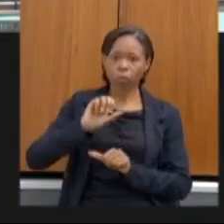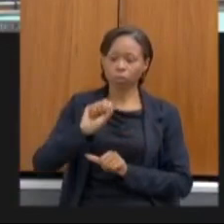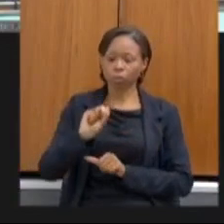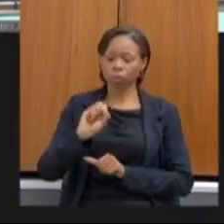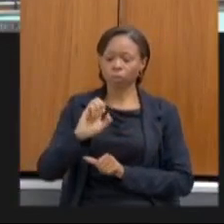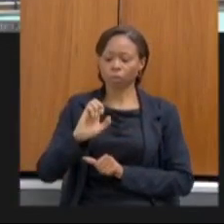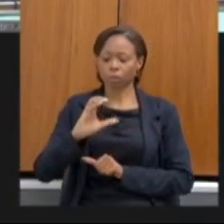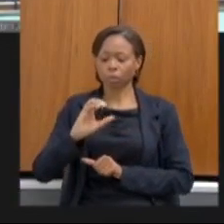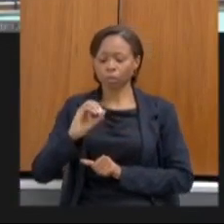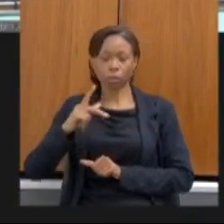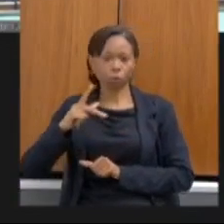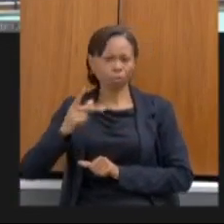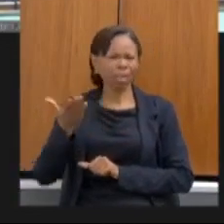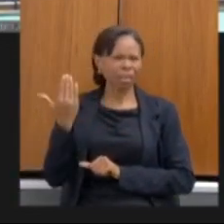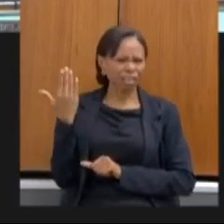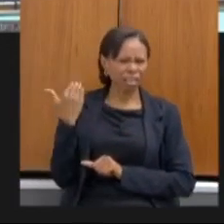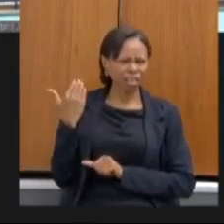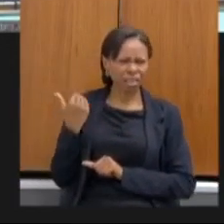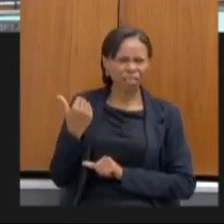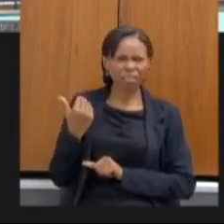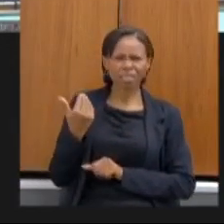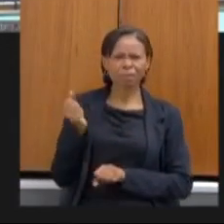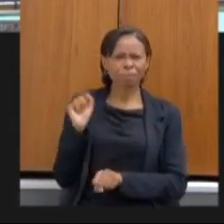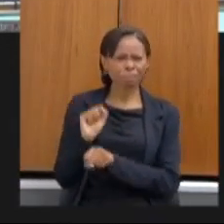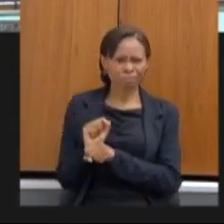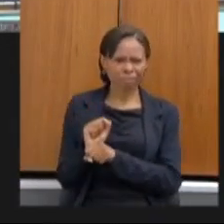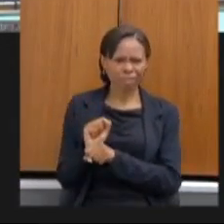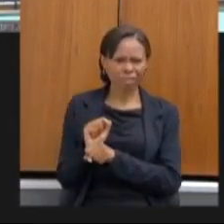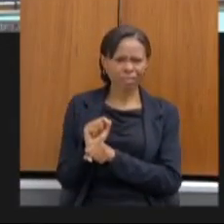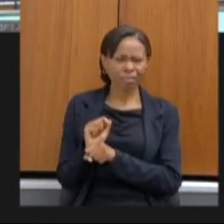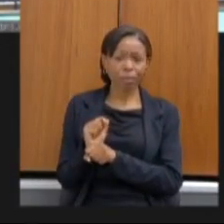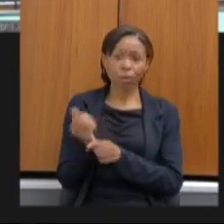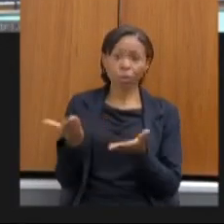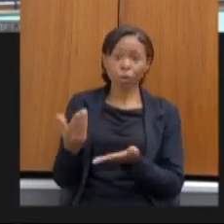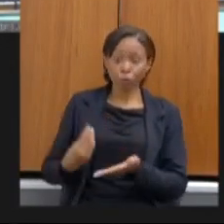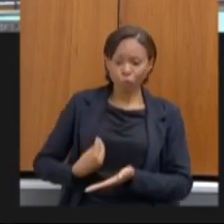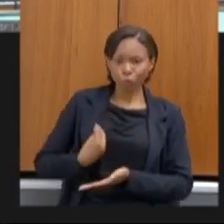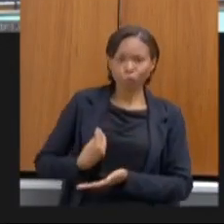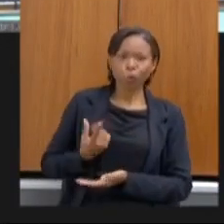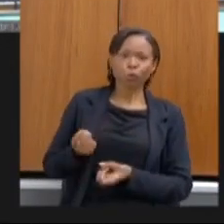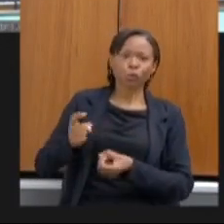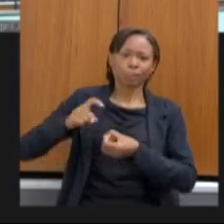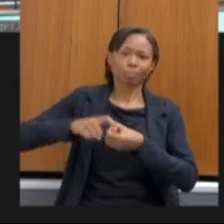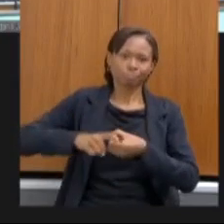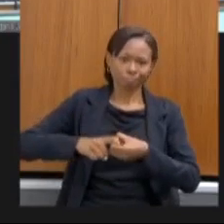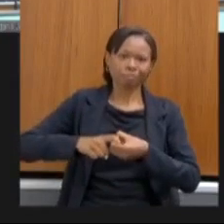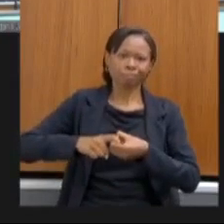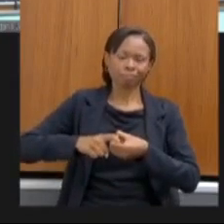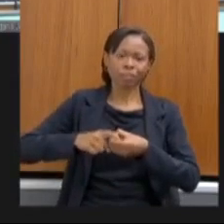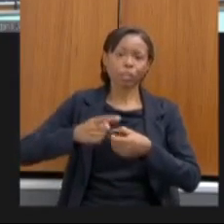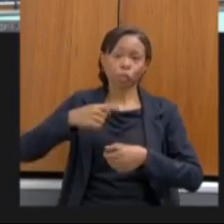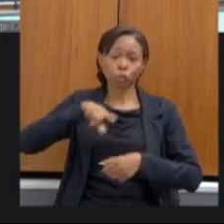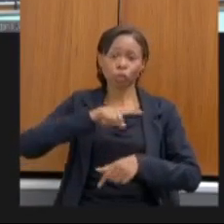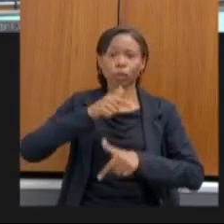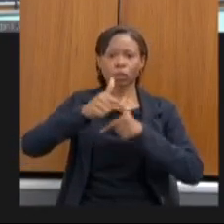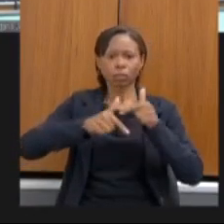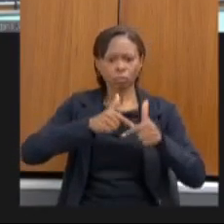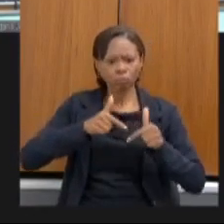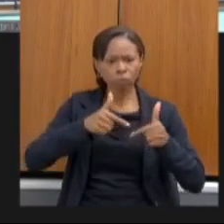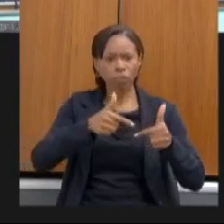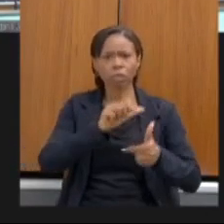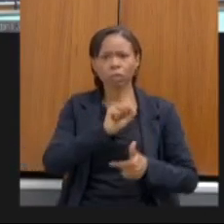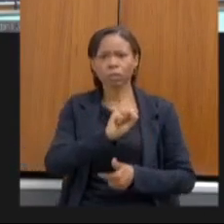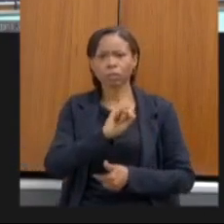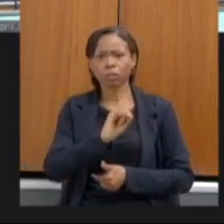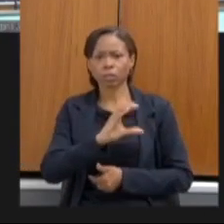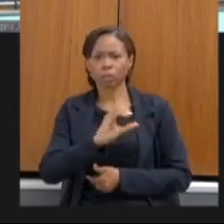desativado há vários anos em que nós fizemos aí é uma uma ação junto ao Sicoob para